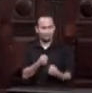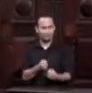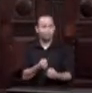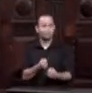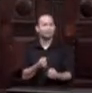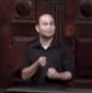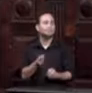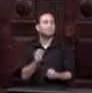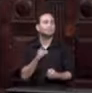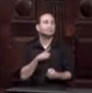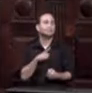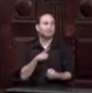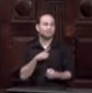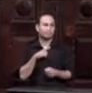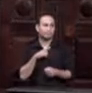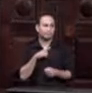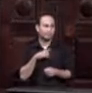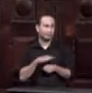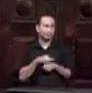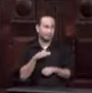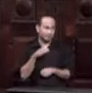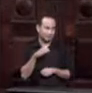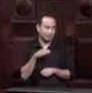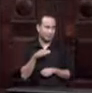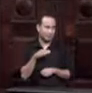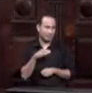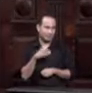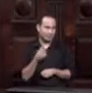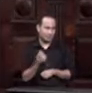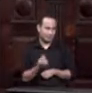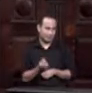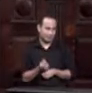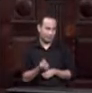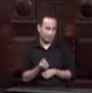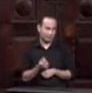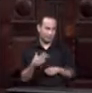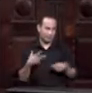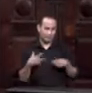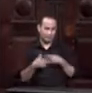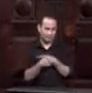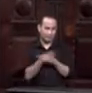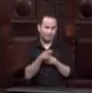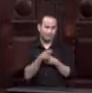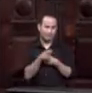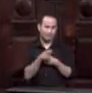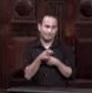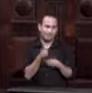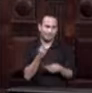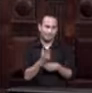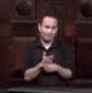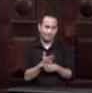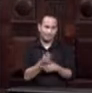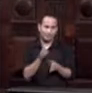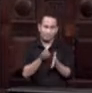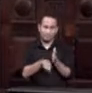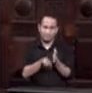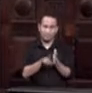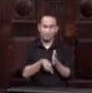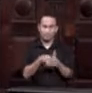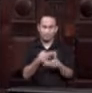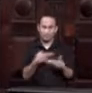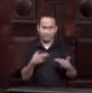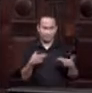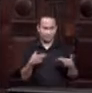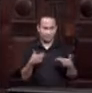que teriam mais margem para cortar gastos, para diminuir regalias,